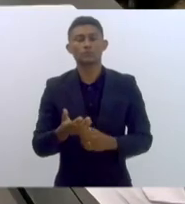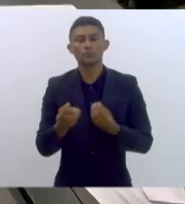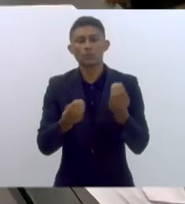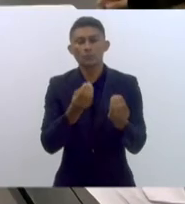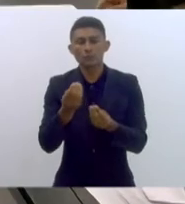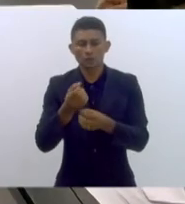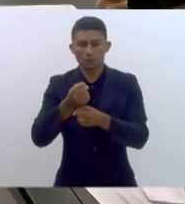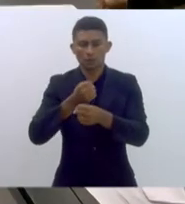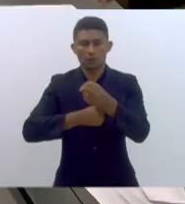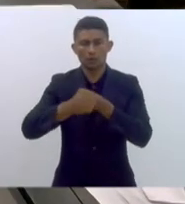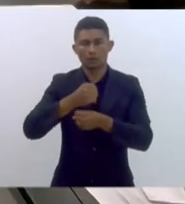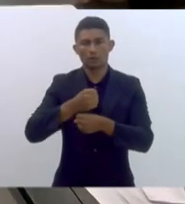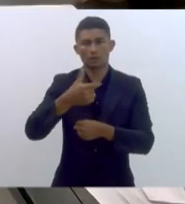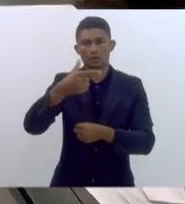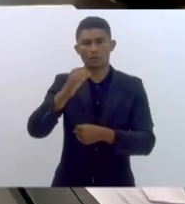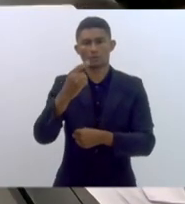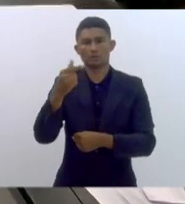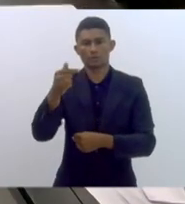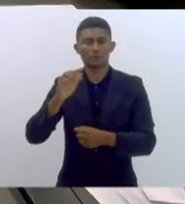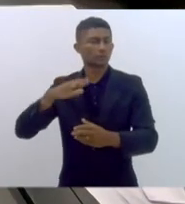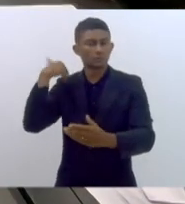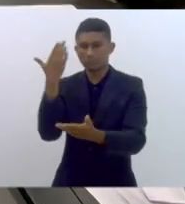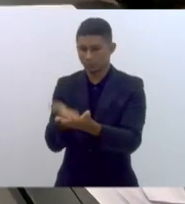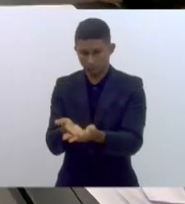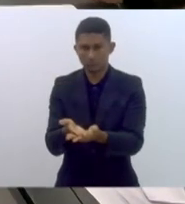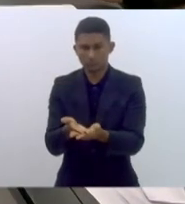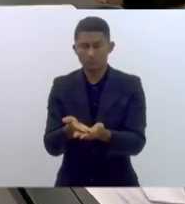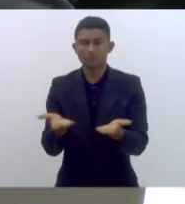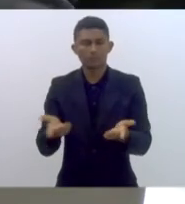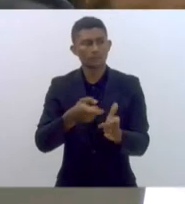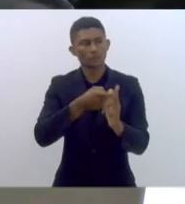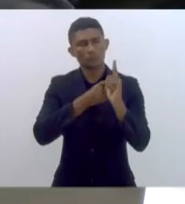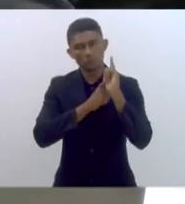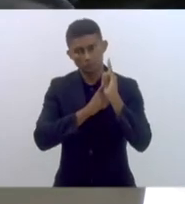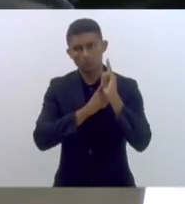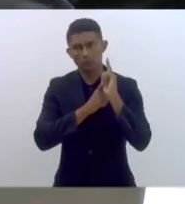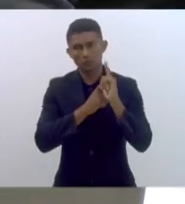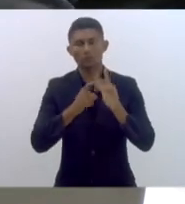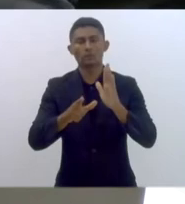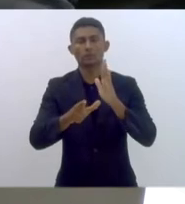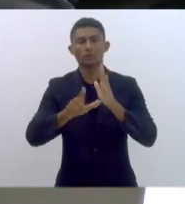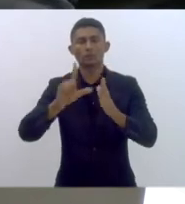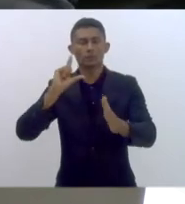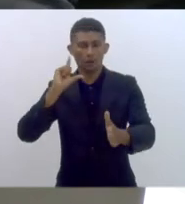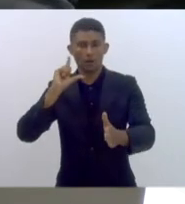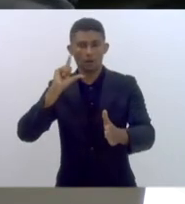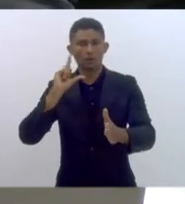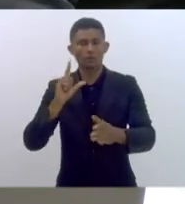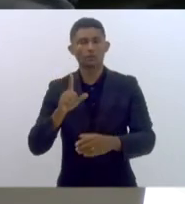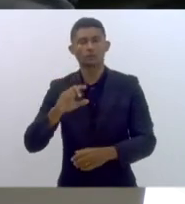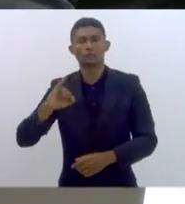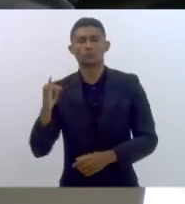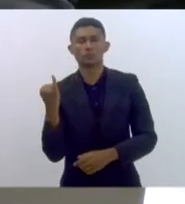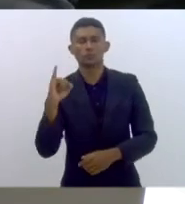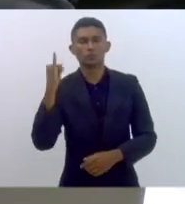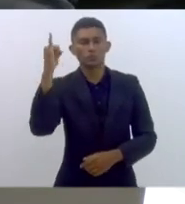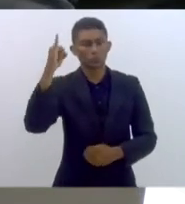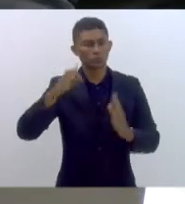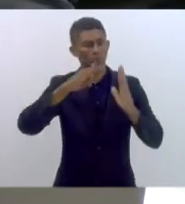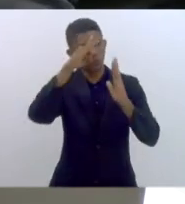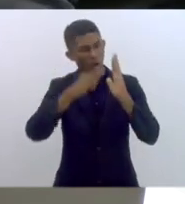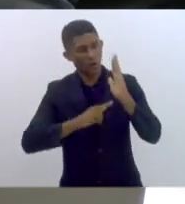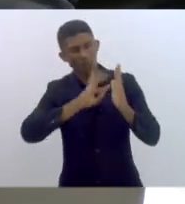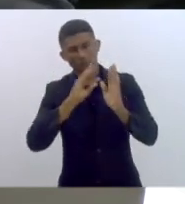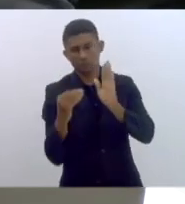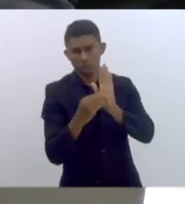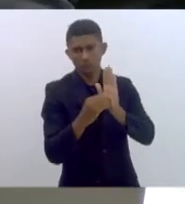de 2017 até agora, essas dívidas, né, que antes elas estavam pelas suas próprias taxas de juros contratuais, vão ser